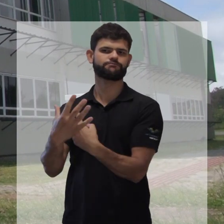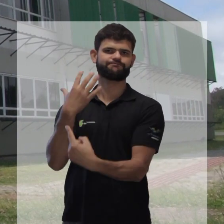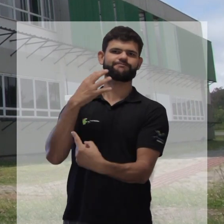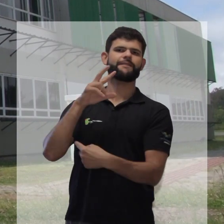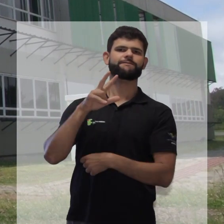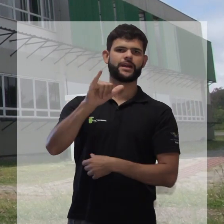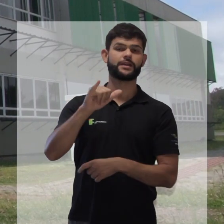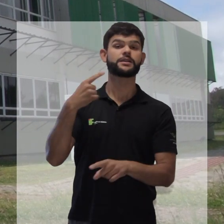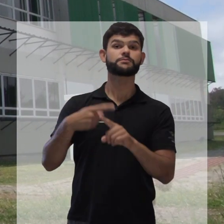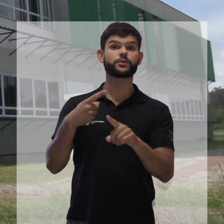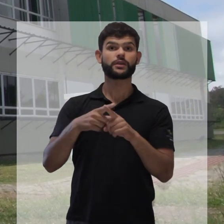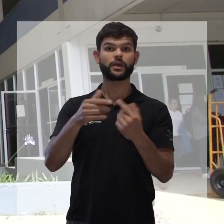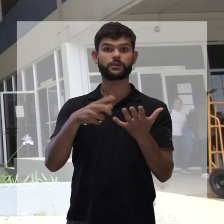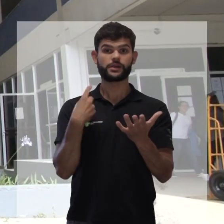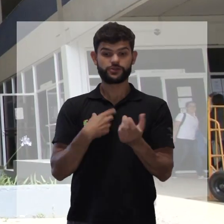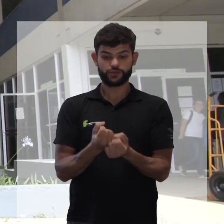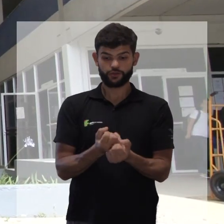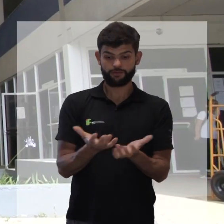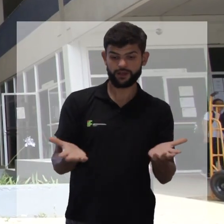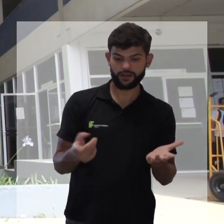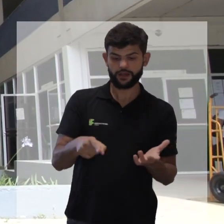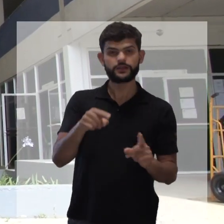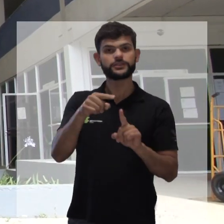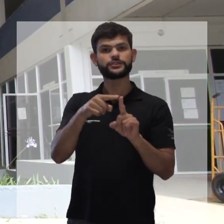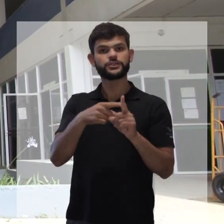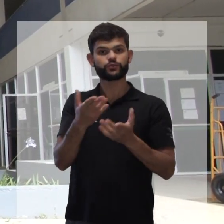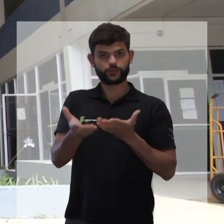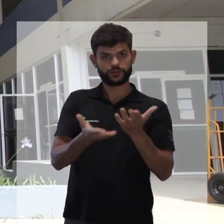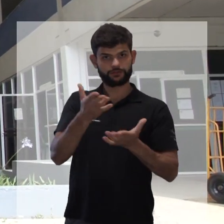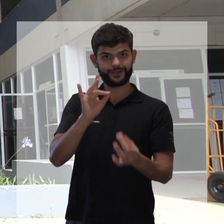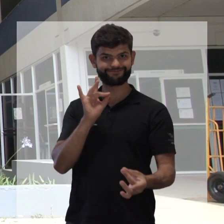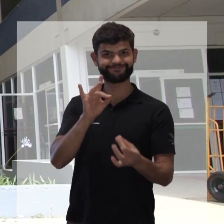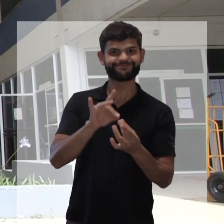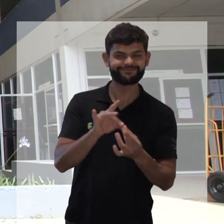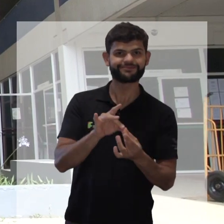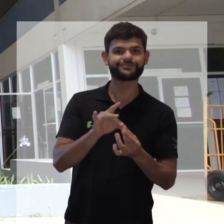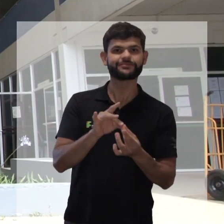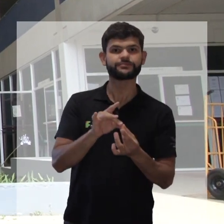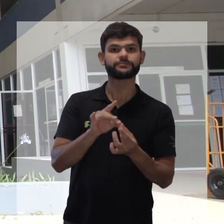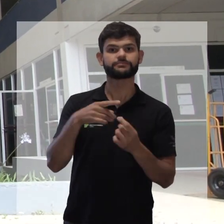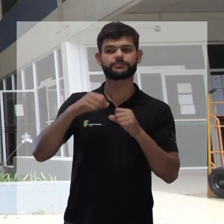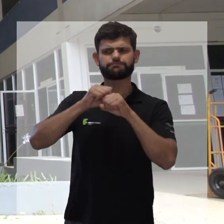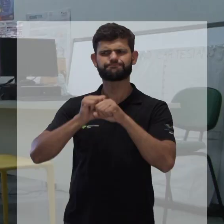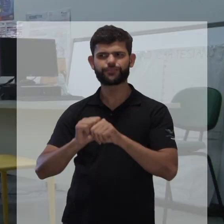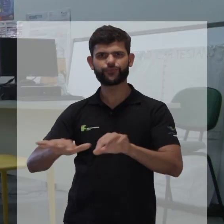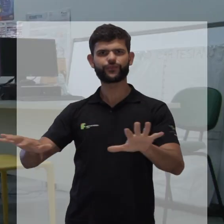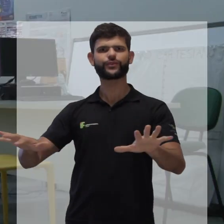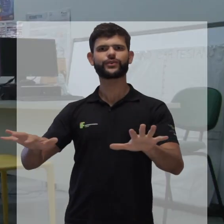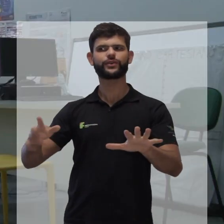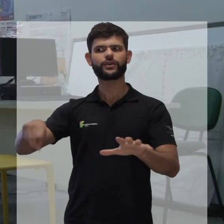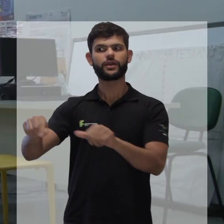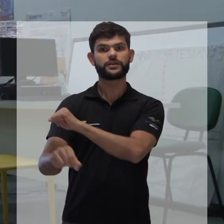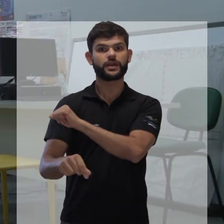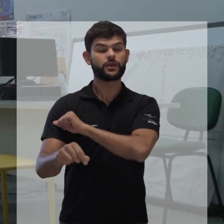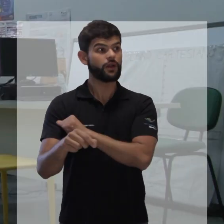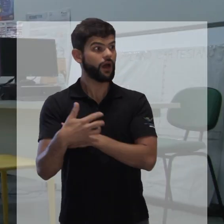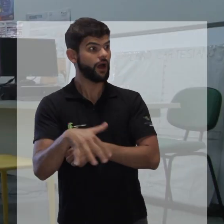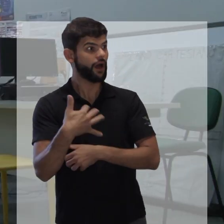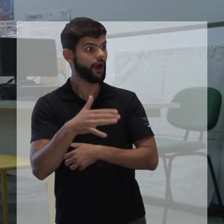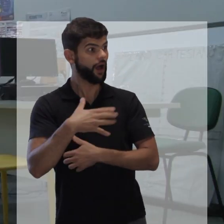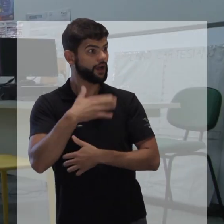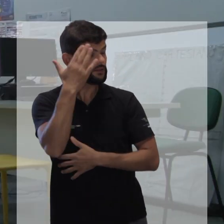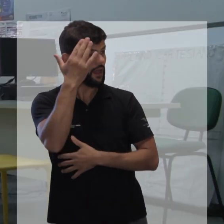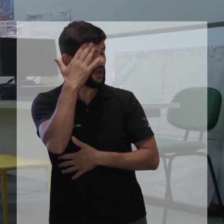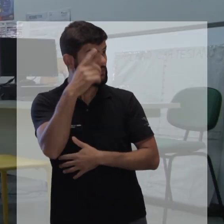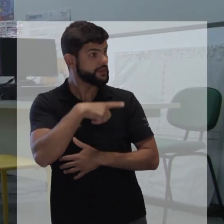alunos que vão nos procurar. Porque a partir do momento que você oferta esse tipo de atendimento, isso se espalha